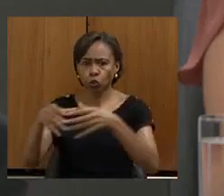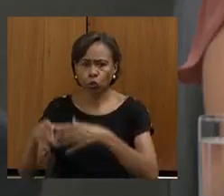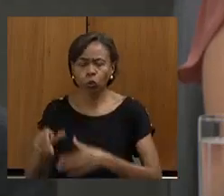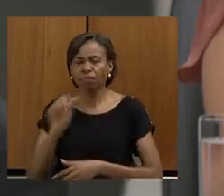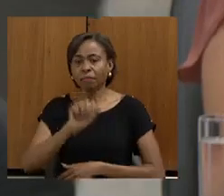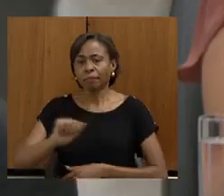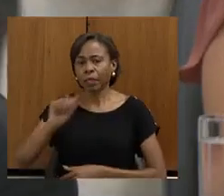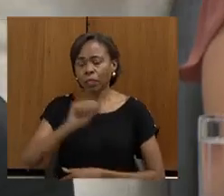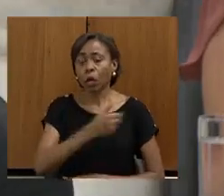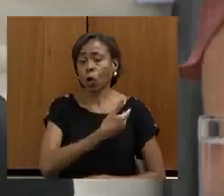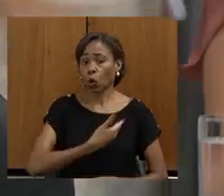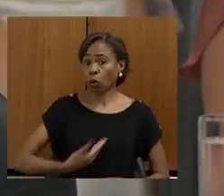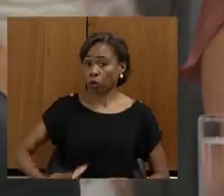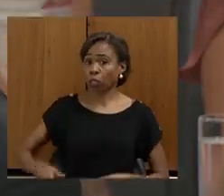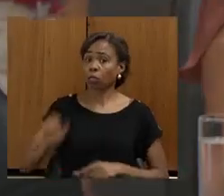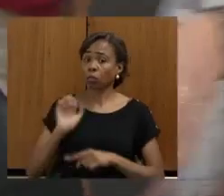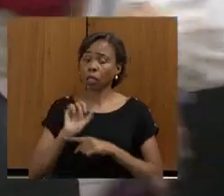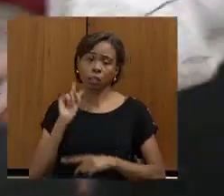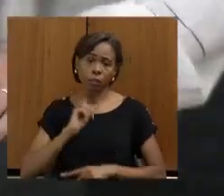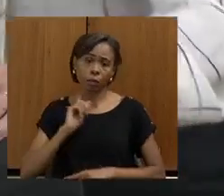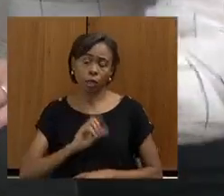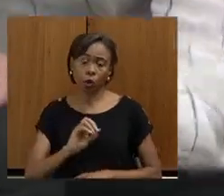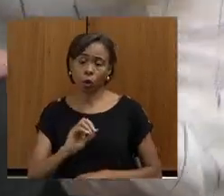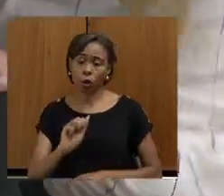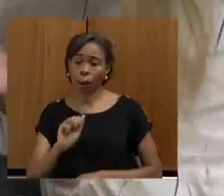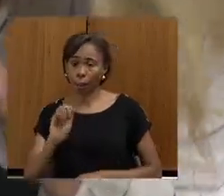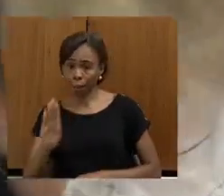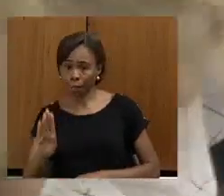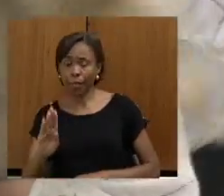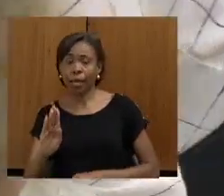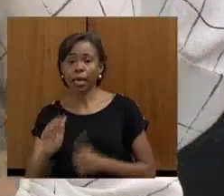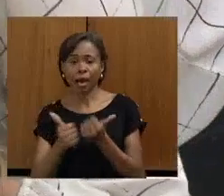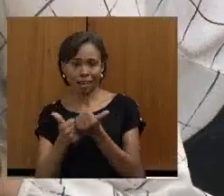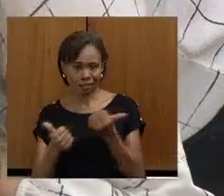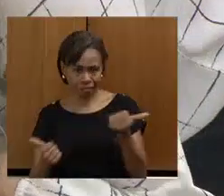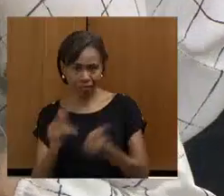do Estado, a OAB, aqui a presidente, a vice-presidente.